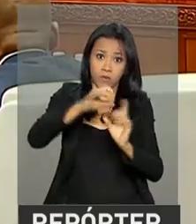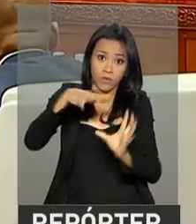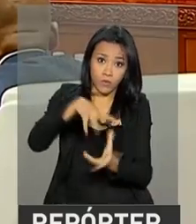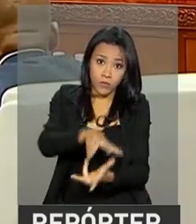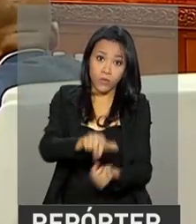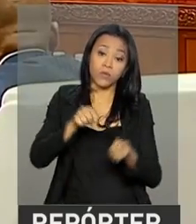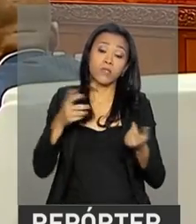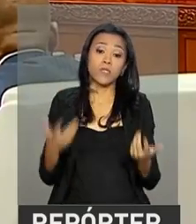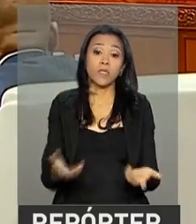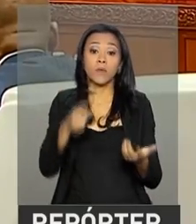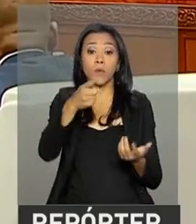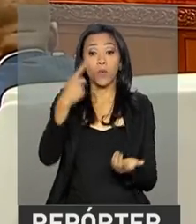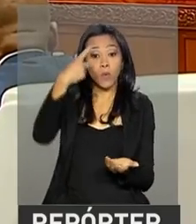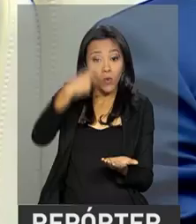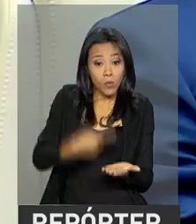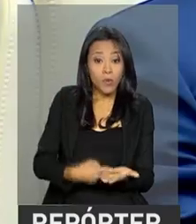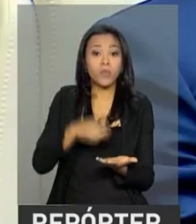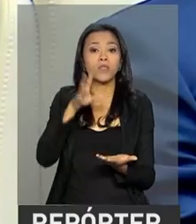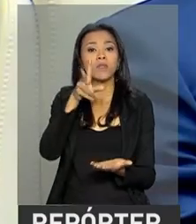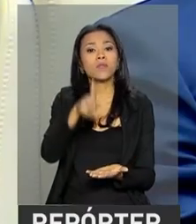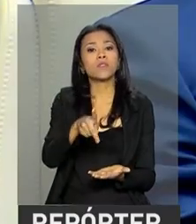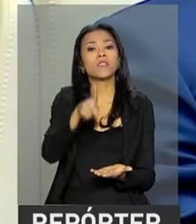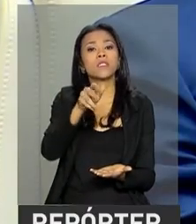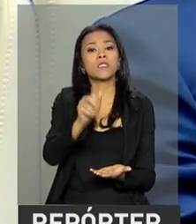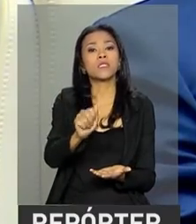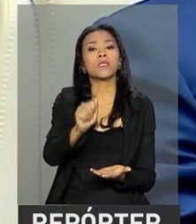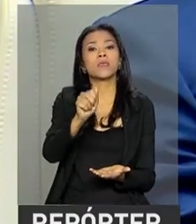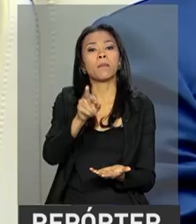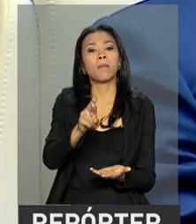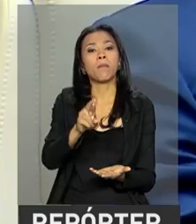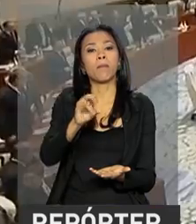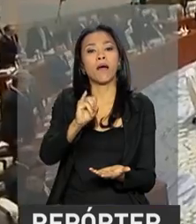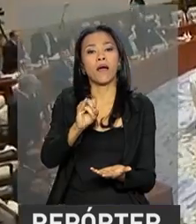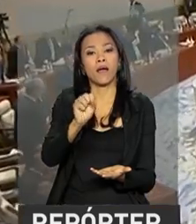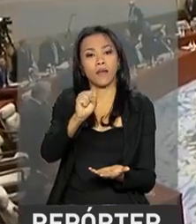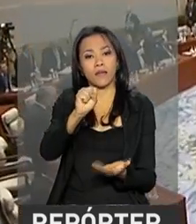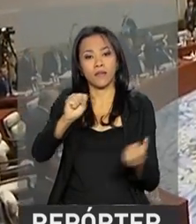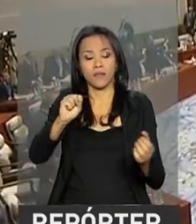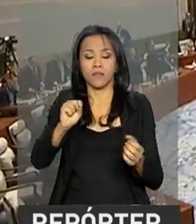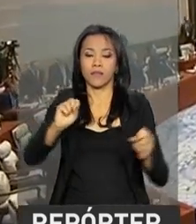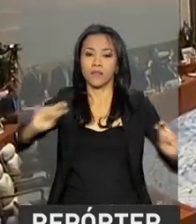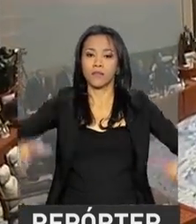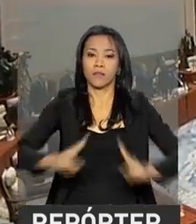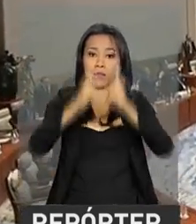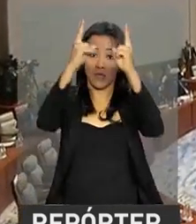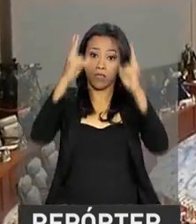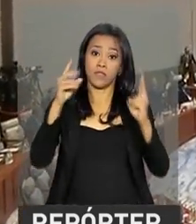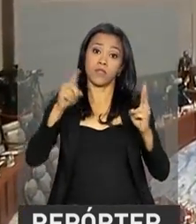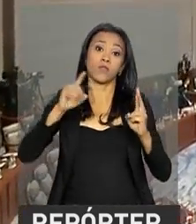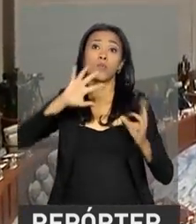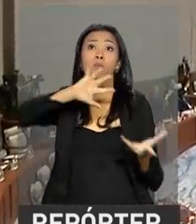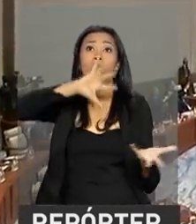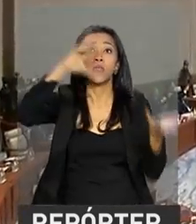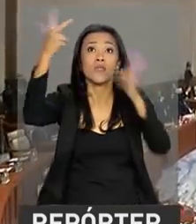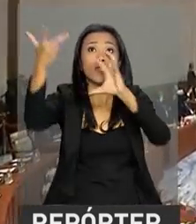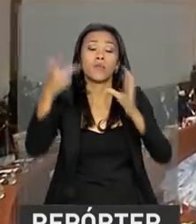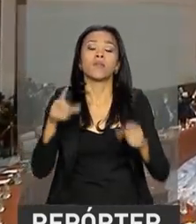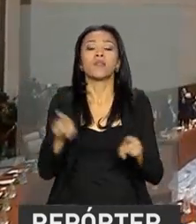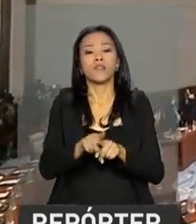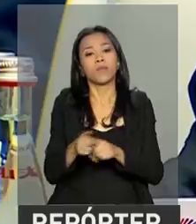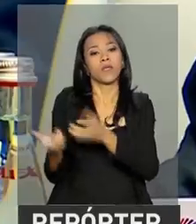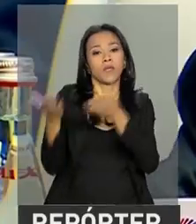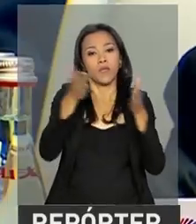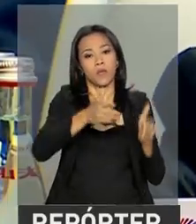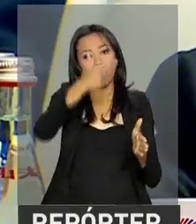o Acordo de Paris sobre mudança do clima e a Agenda 2030 para o Desenvolvimento Sustentável das Nações